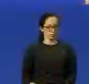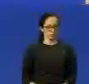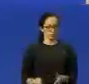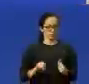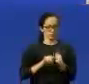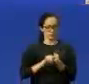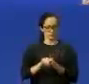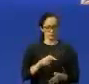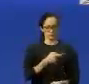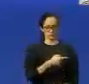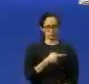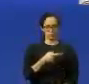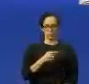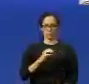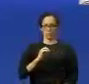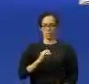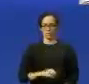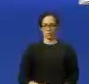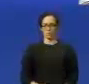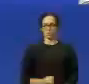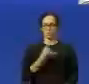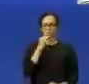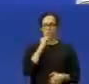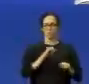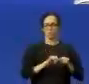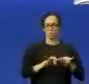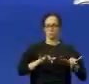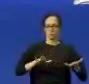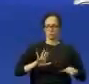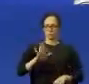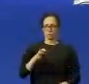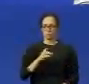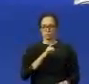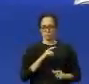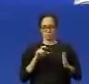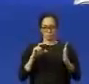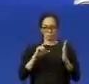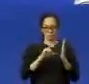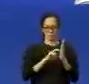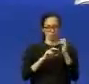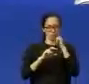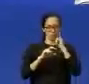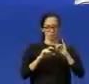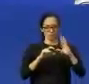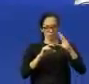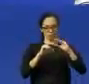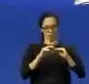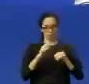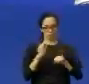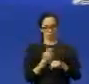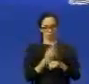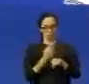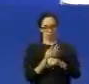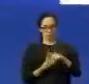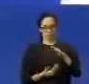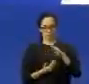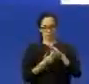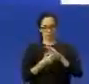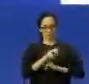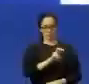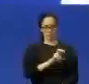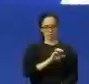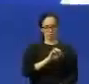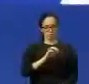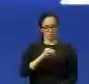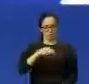A questão 110 é uma questão de eletrodinâmica, né? Nós temos um fusível, ok, que suporta uma corrente máxima de 500